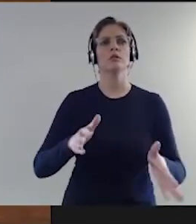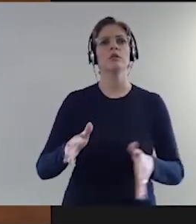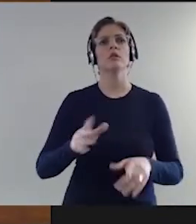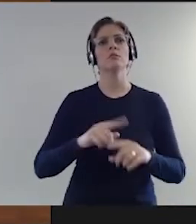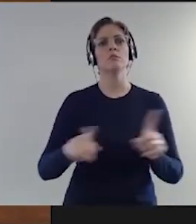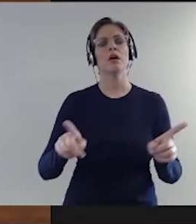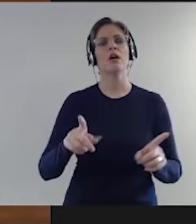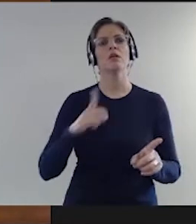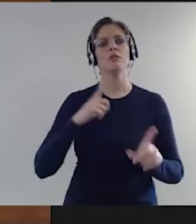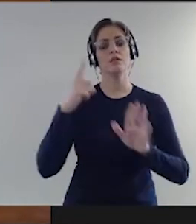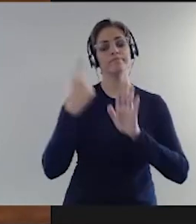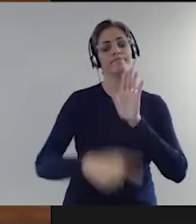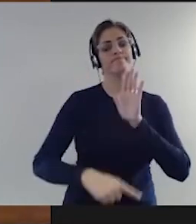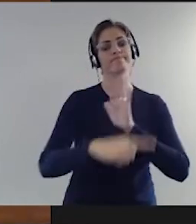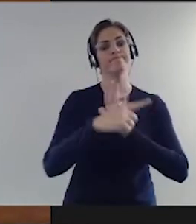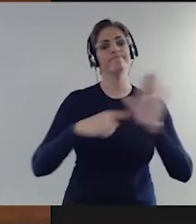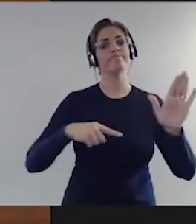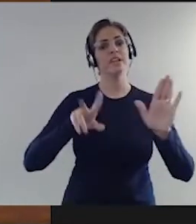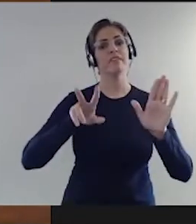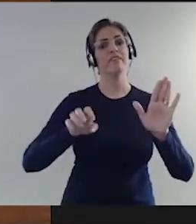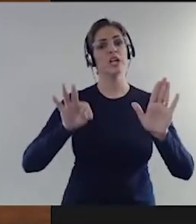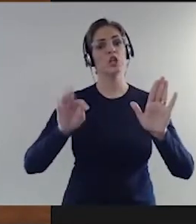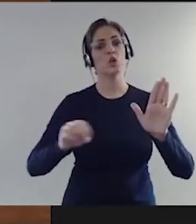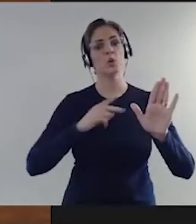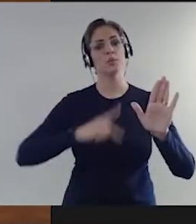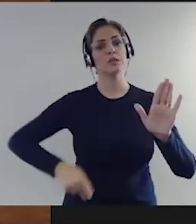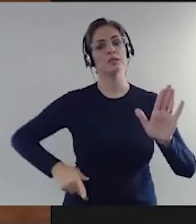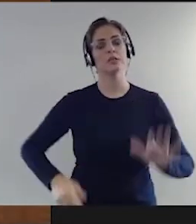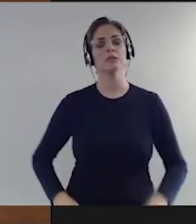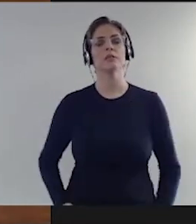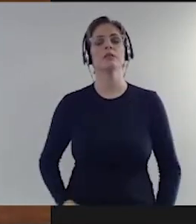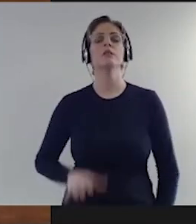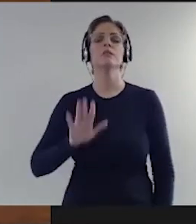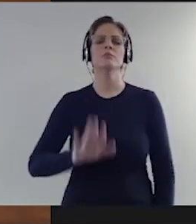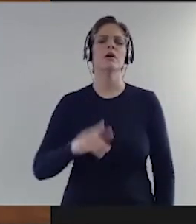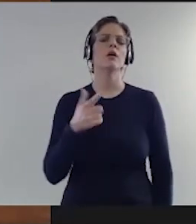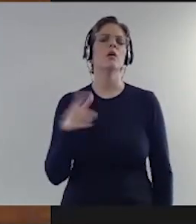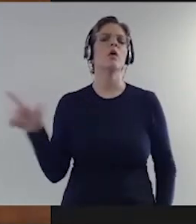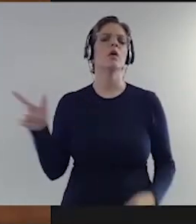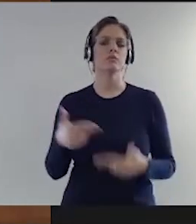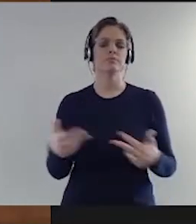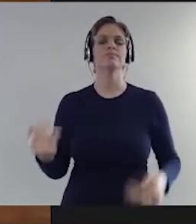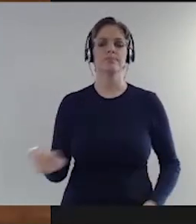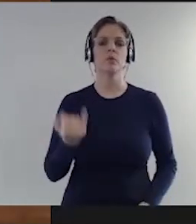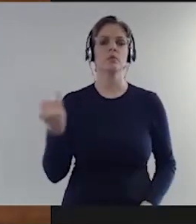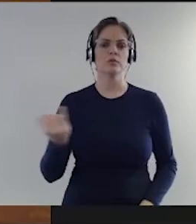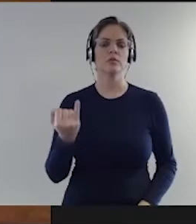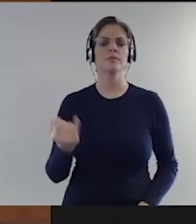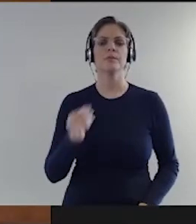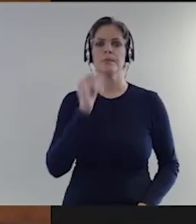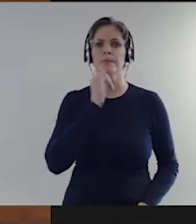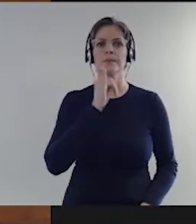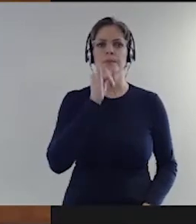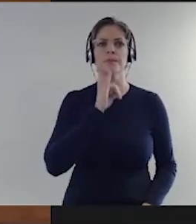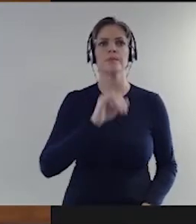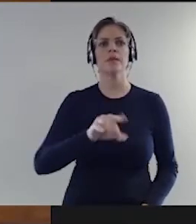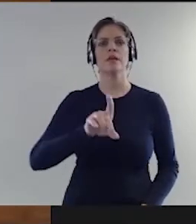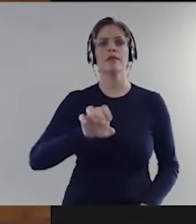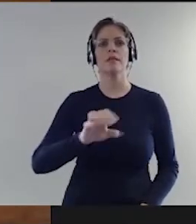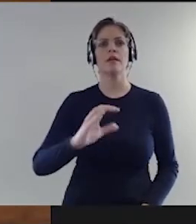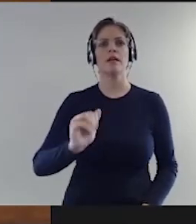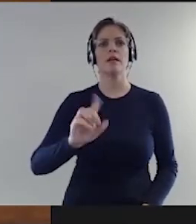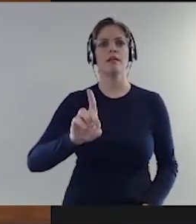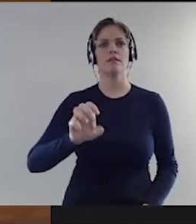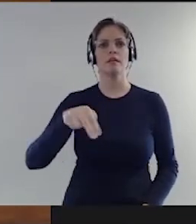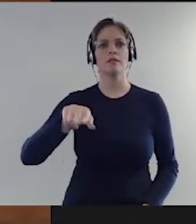coartado por um veto presidencial. Agora, outros são muito, muito importantes. A disciplina da prescrição e decadência, e aqui eu me